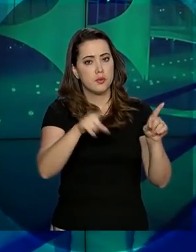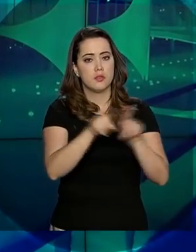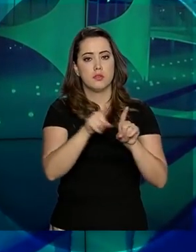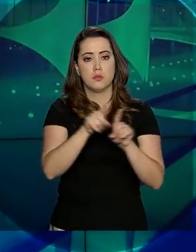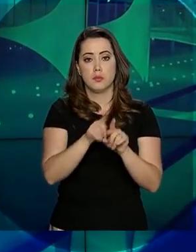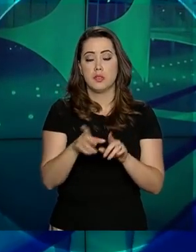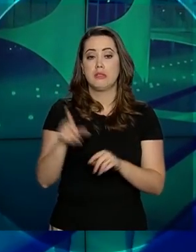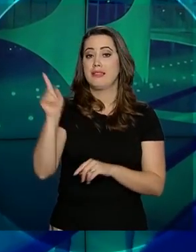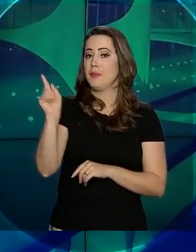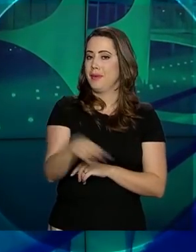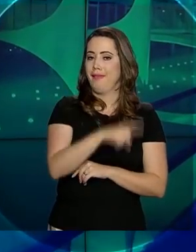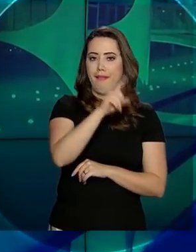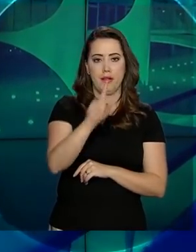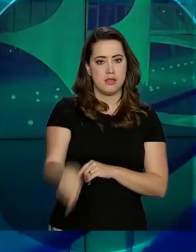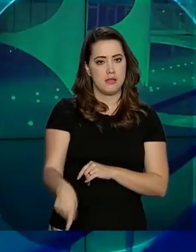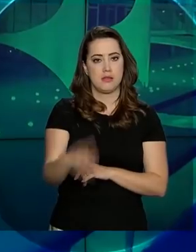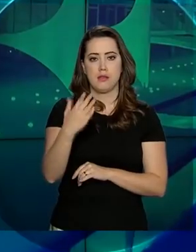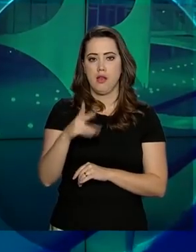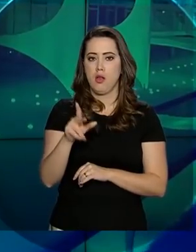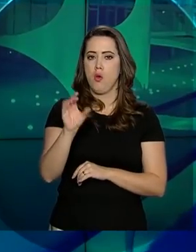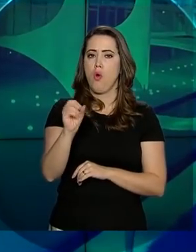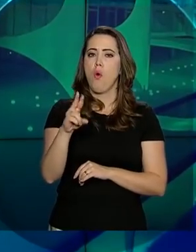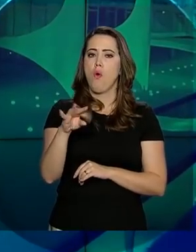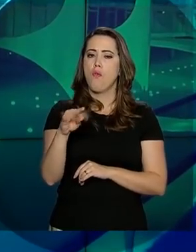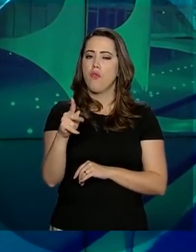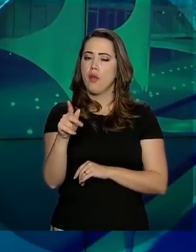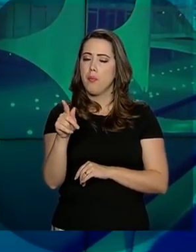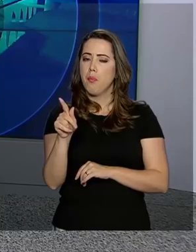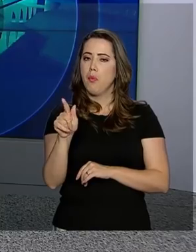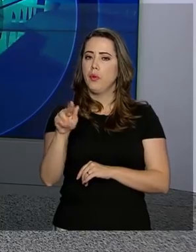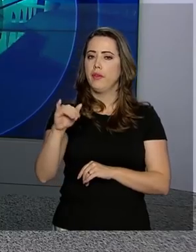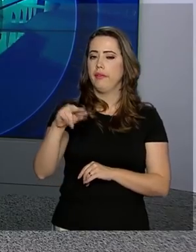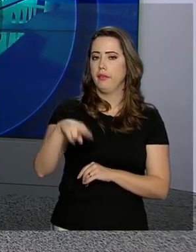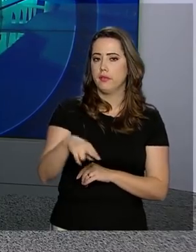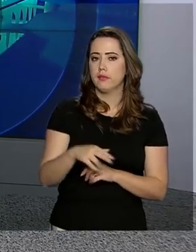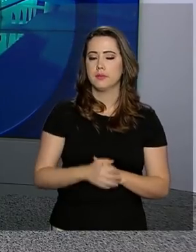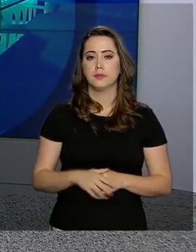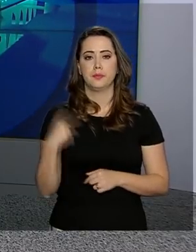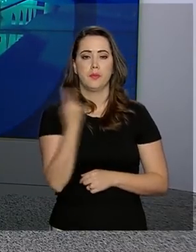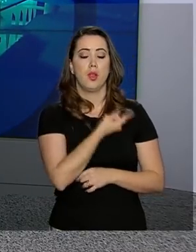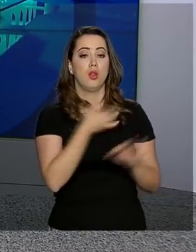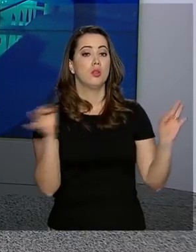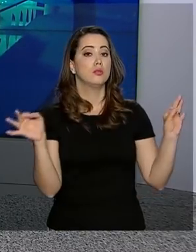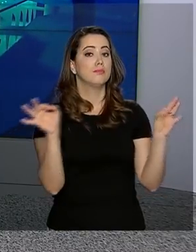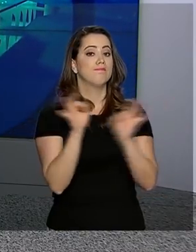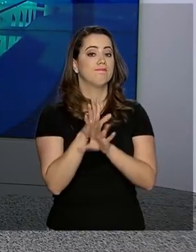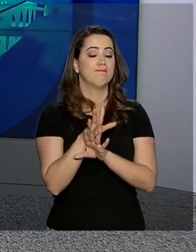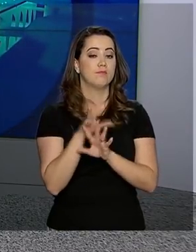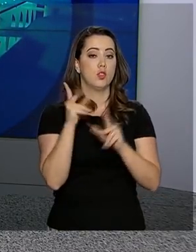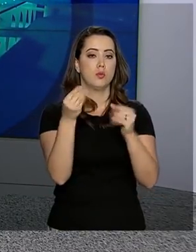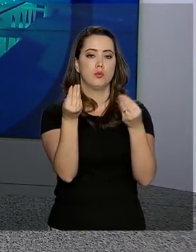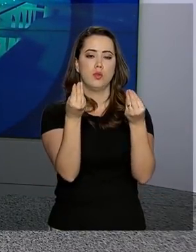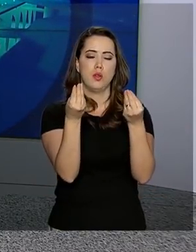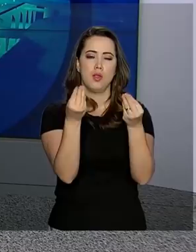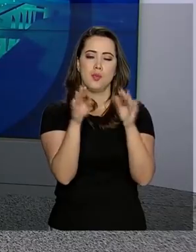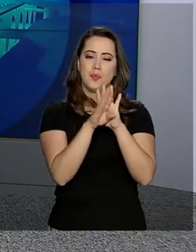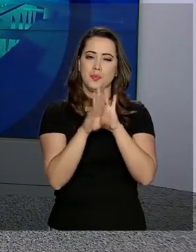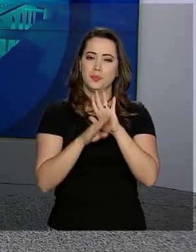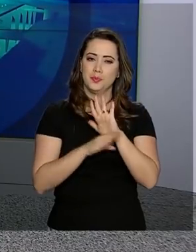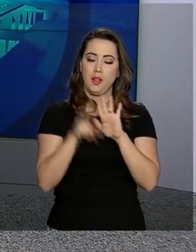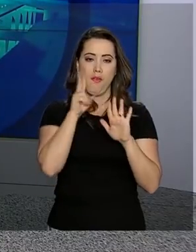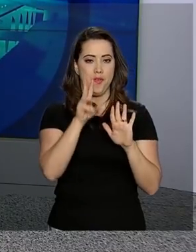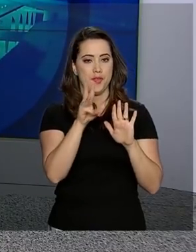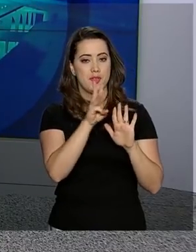além da suspensão da prática de overbooking. Nós ficamos por aqui. Toda a nossa programação